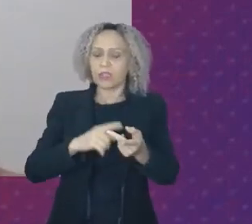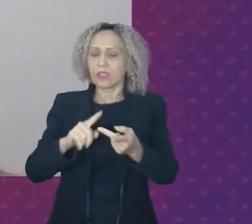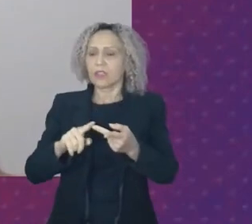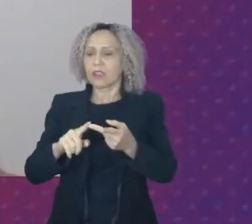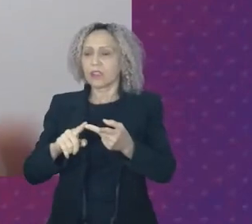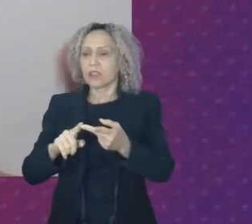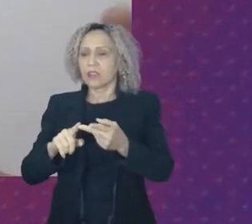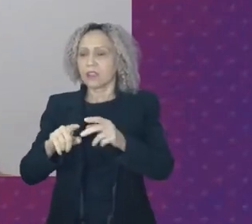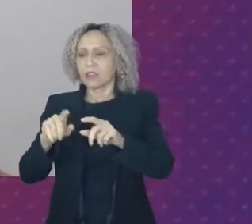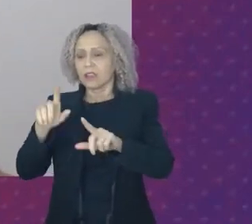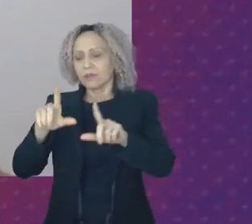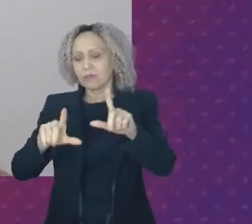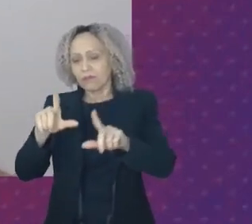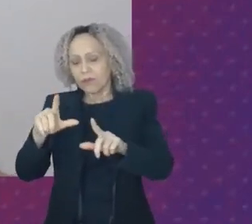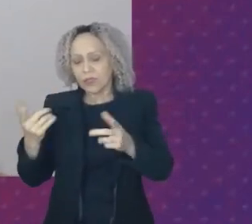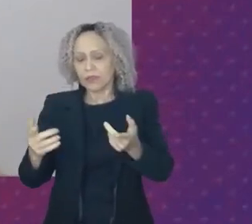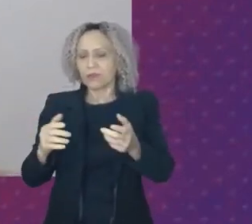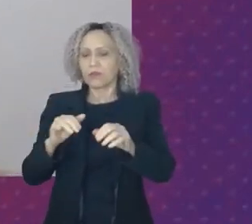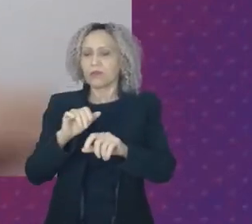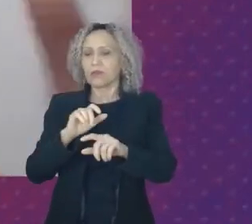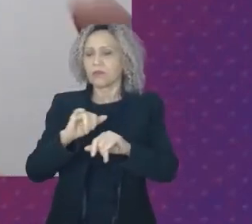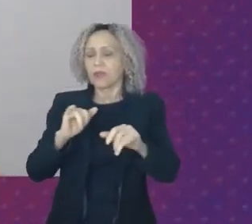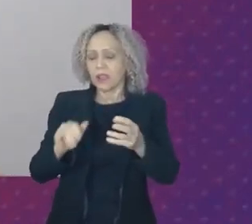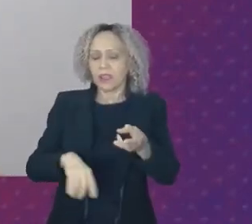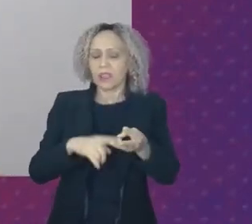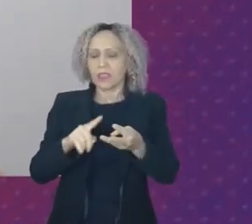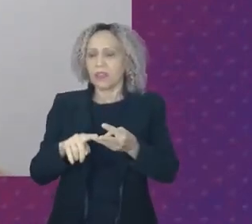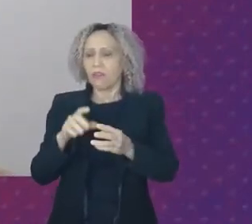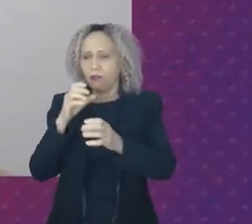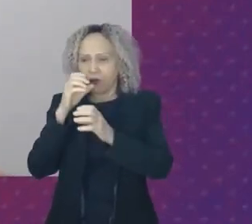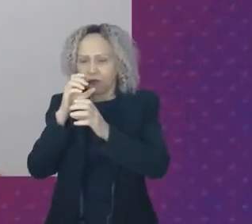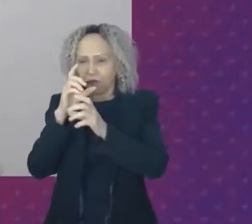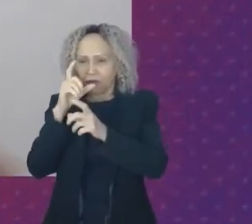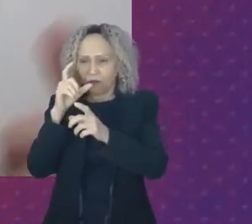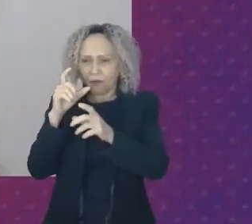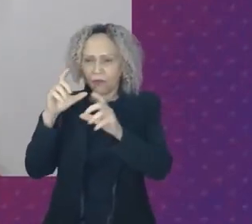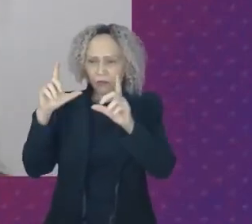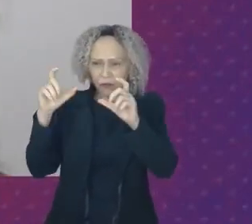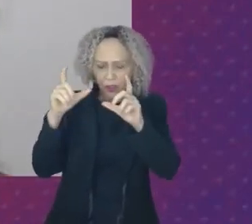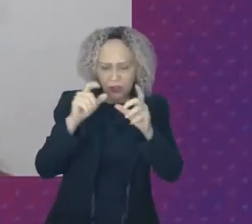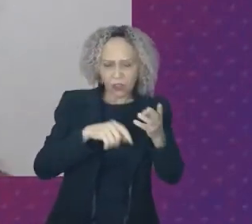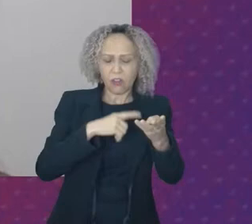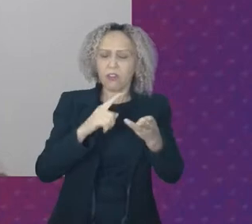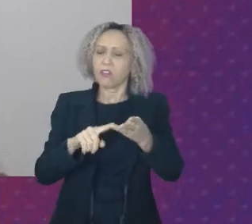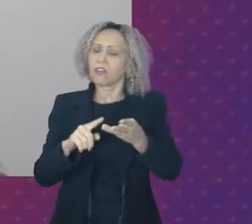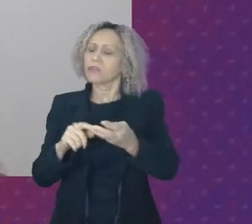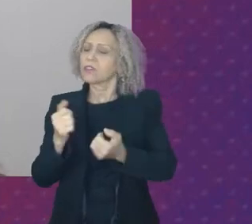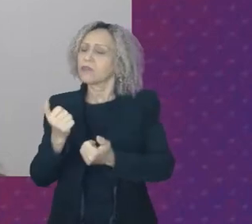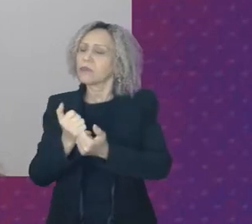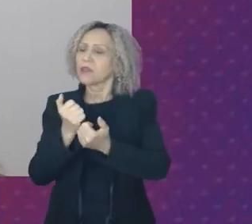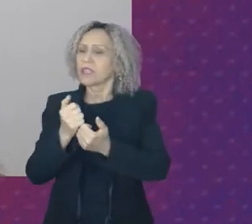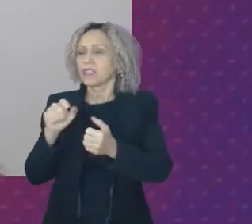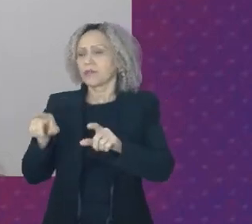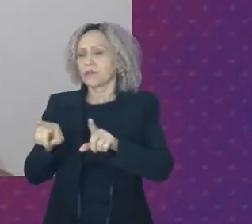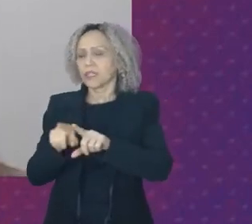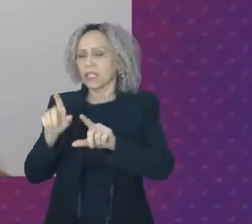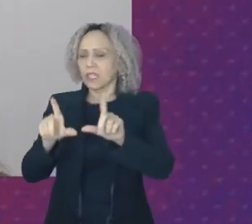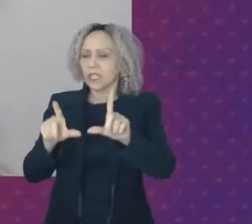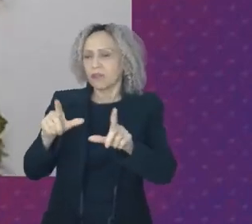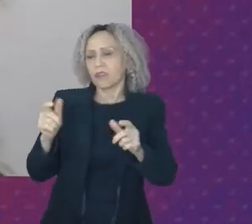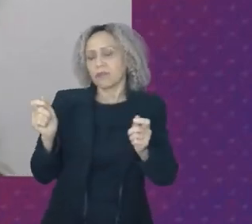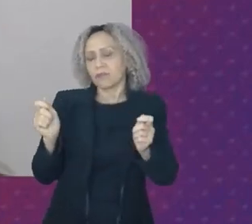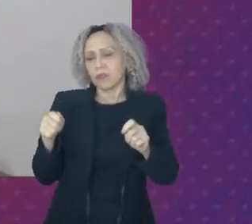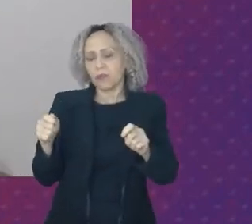da produção de audiovisual, que vai para TV, basicamente, mas também que pode ser gerado conteúdo